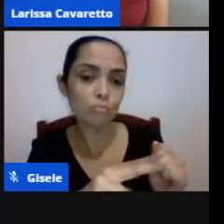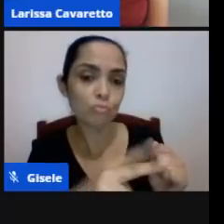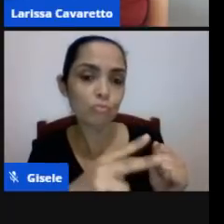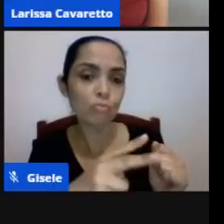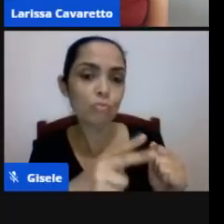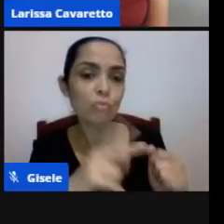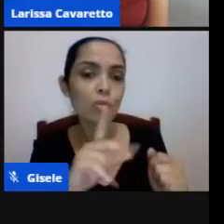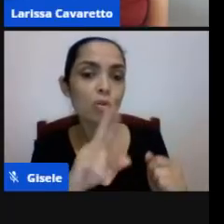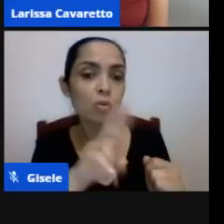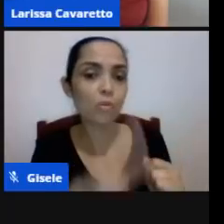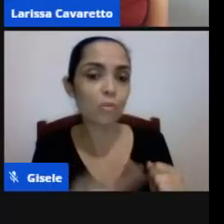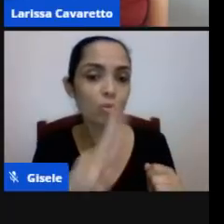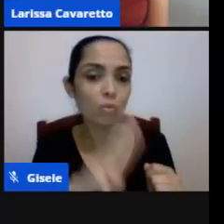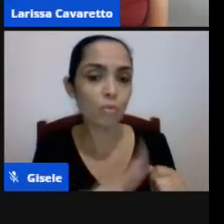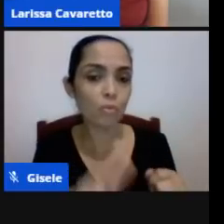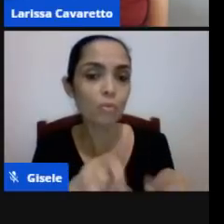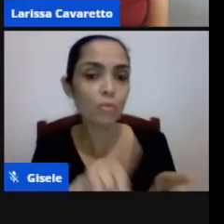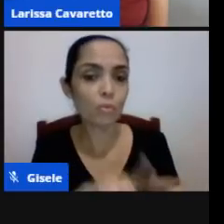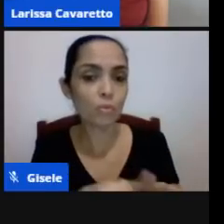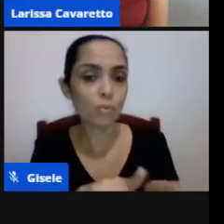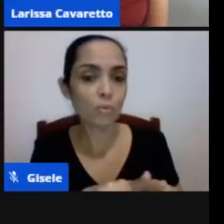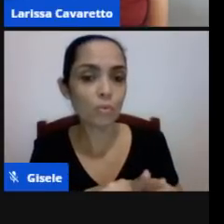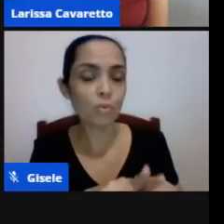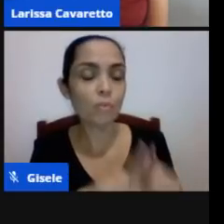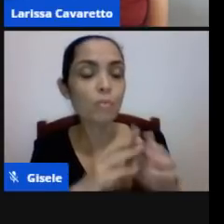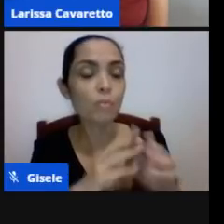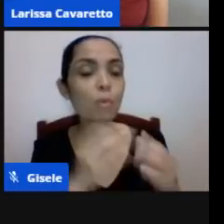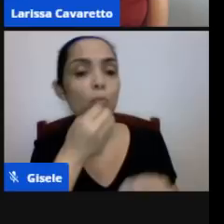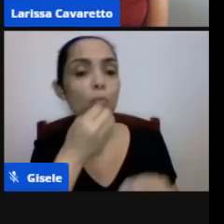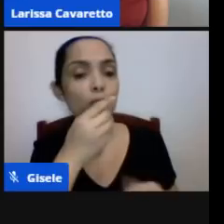infravermelho e um bom trabalho a todos!